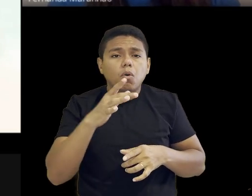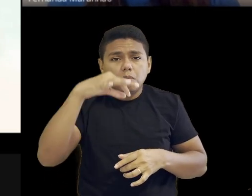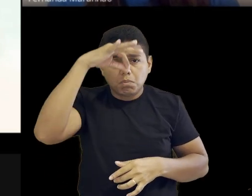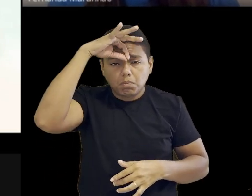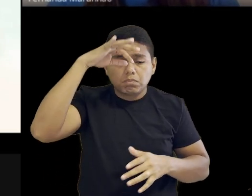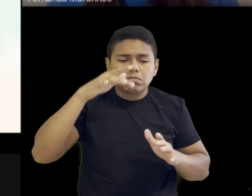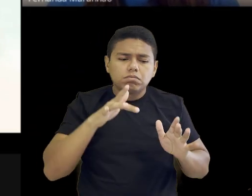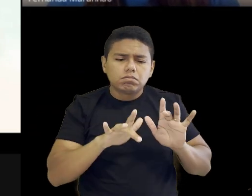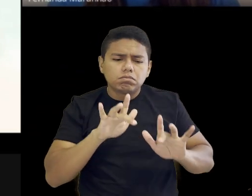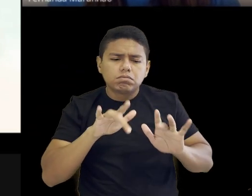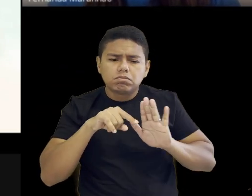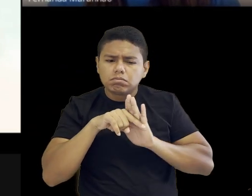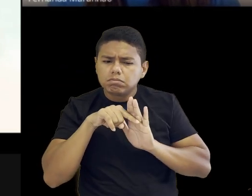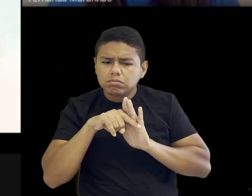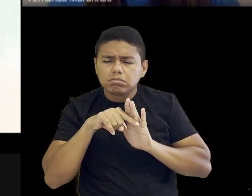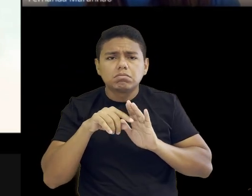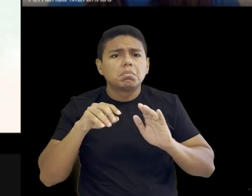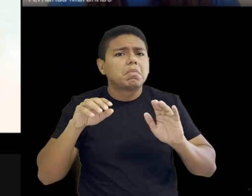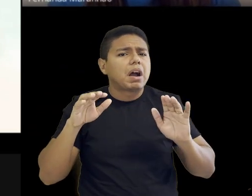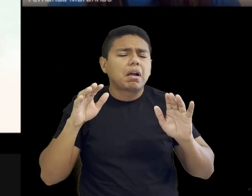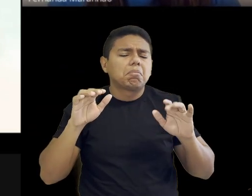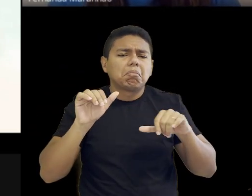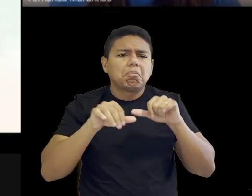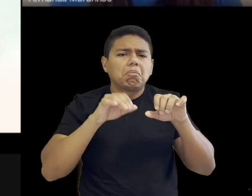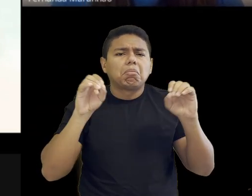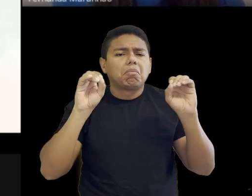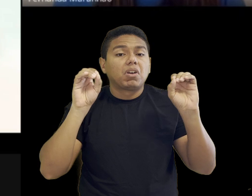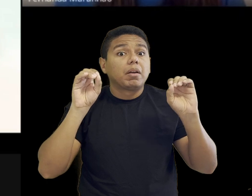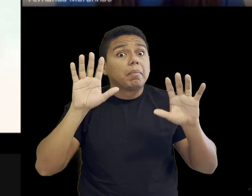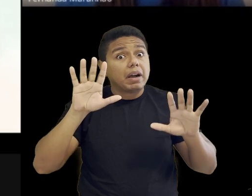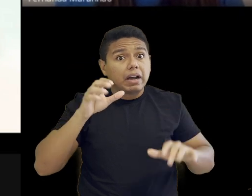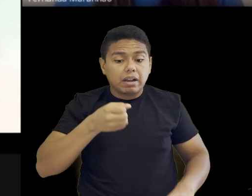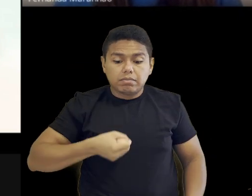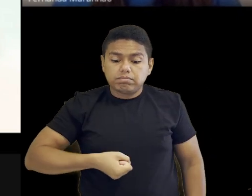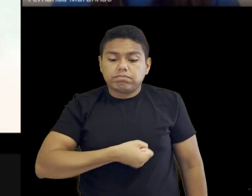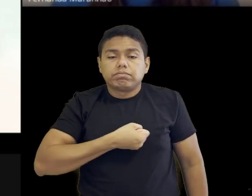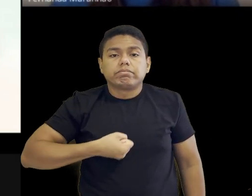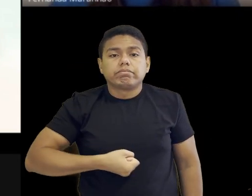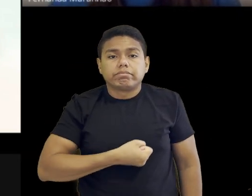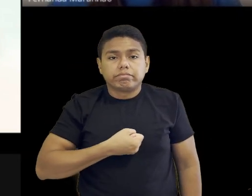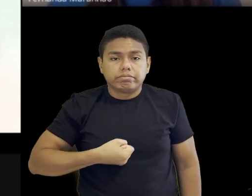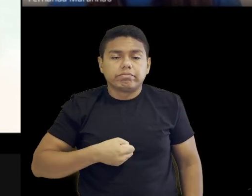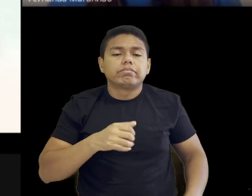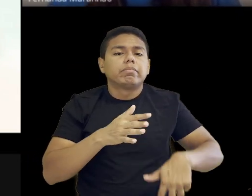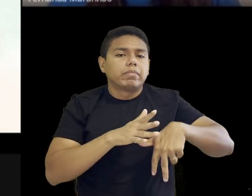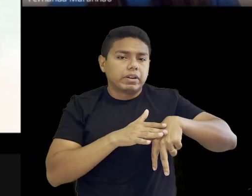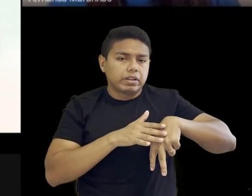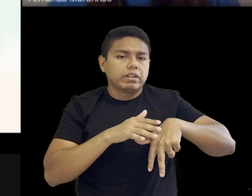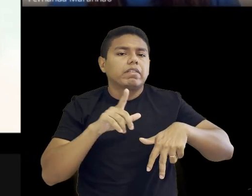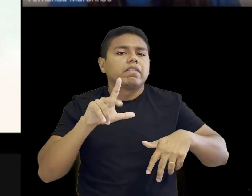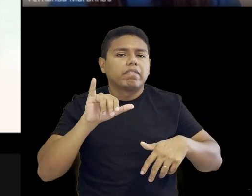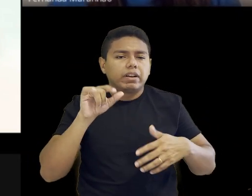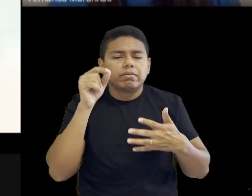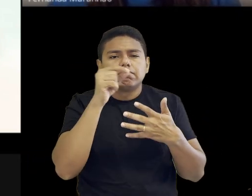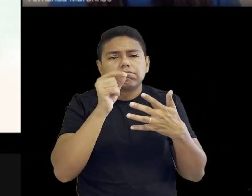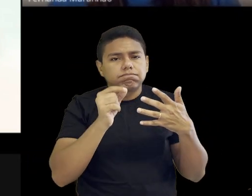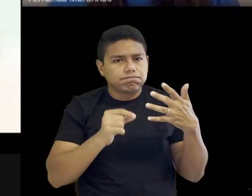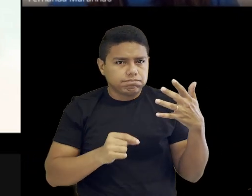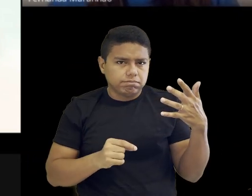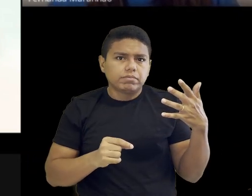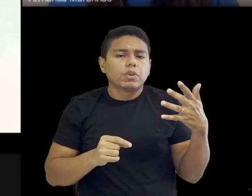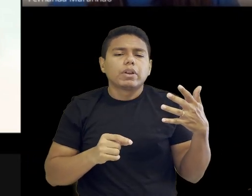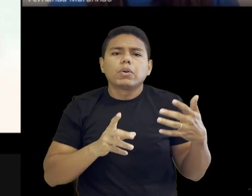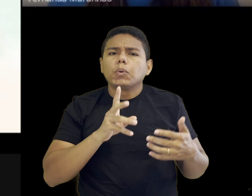especular ou toque vaginal, não há alterações. No entanto, ao realizar uma ultrassonografia, essa paciente vai